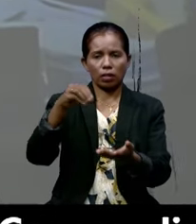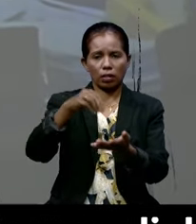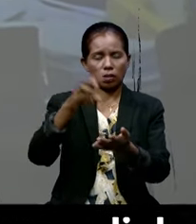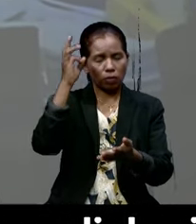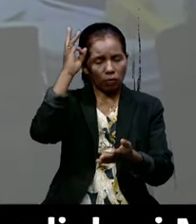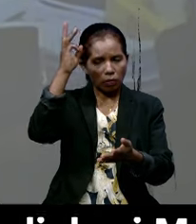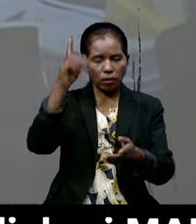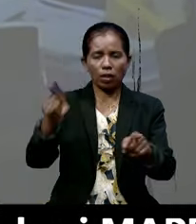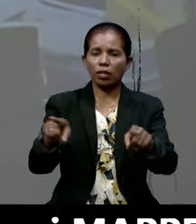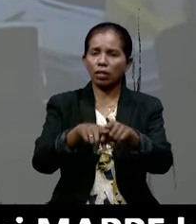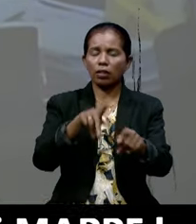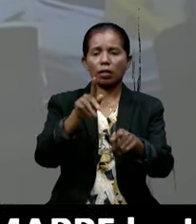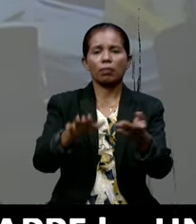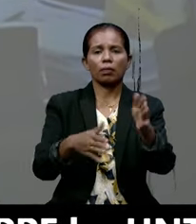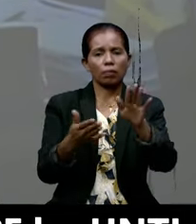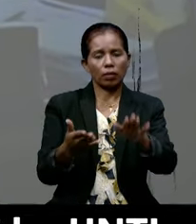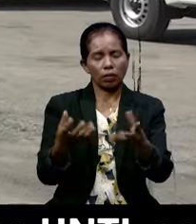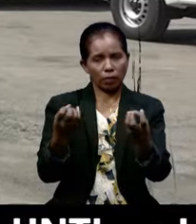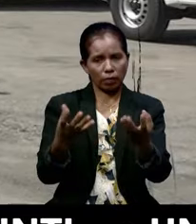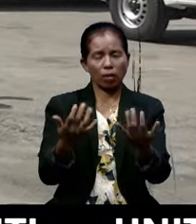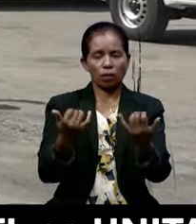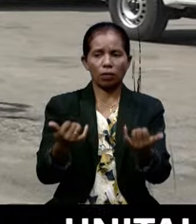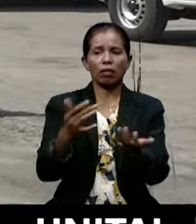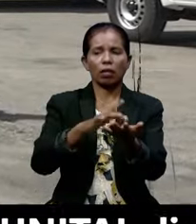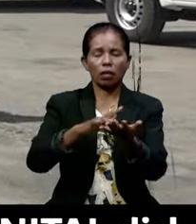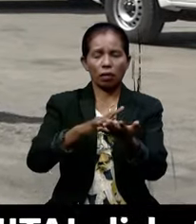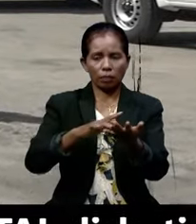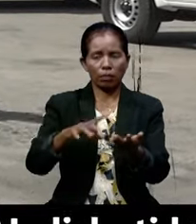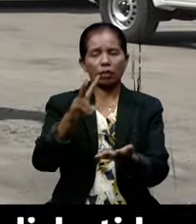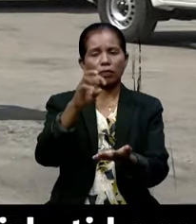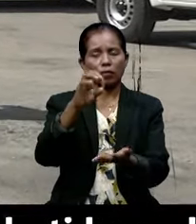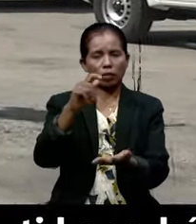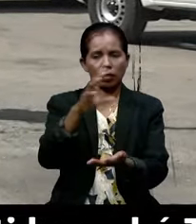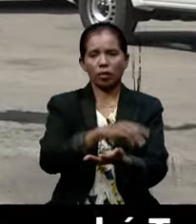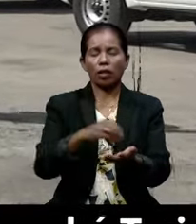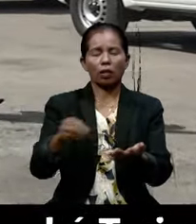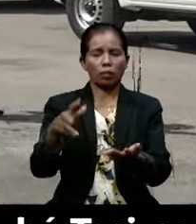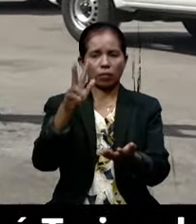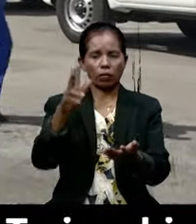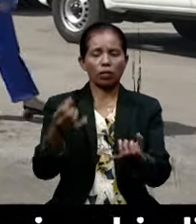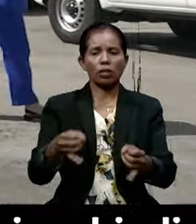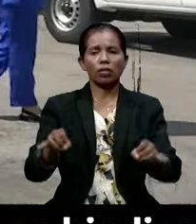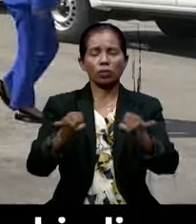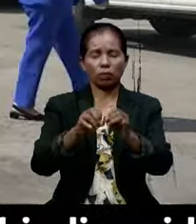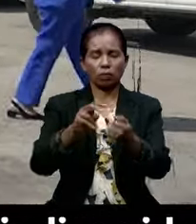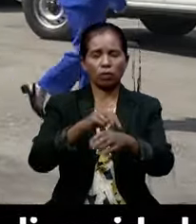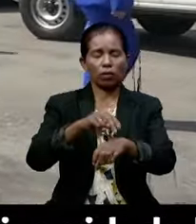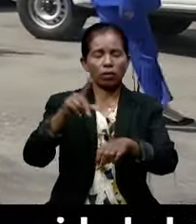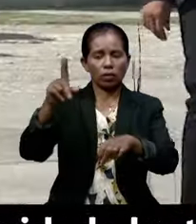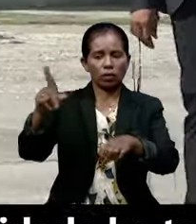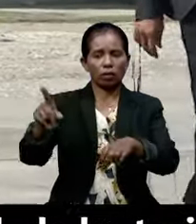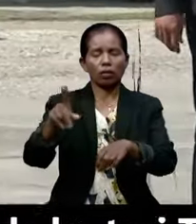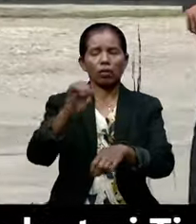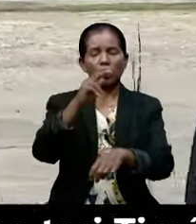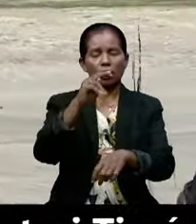nessa mortalidade ne. Dada une stok out aimoruk vital essencial no necessário e Instituto Nacional Farmácia no produto